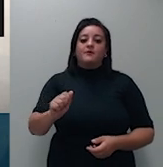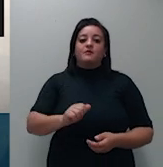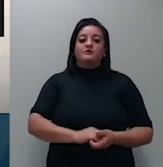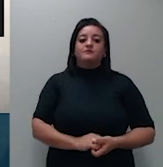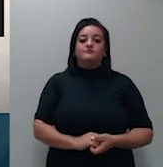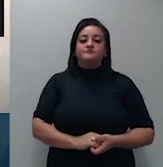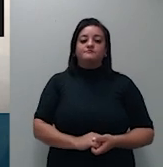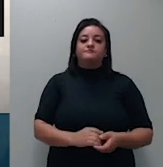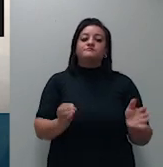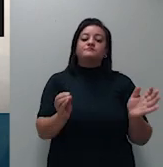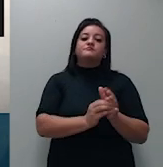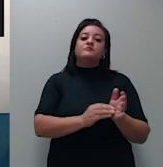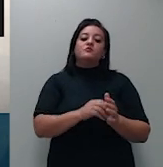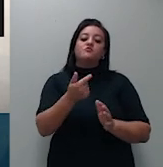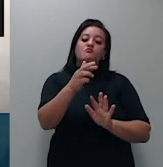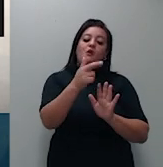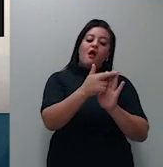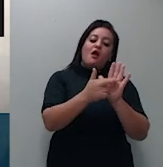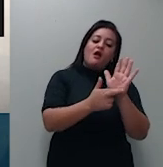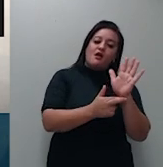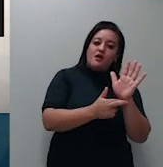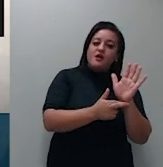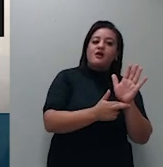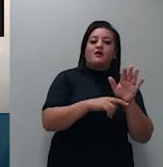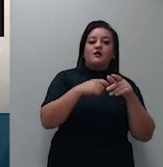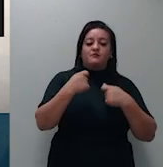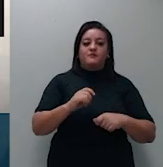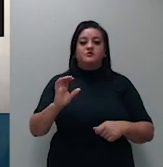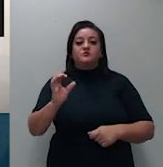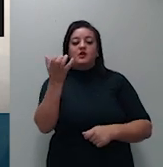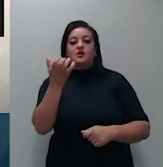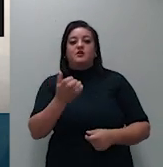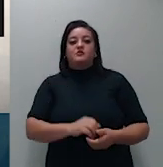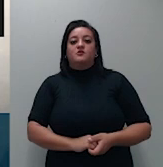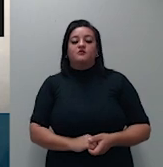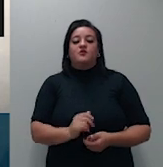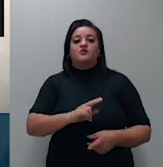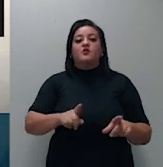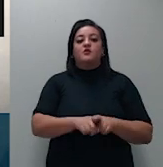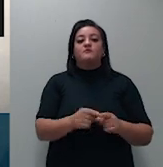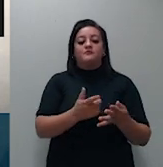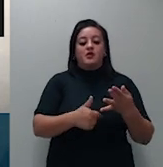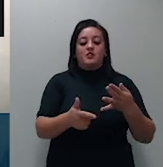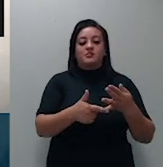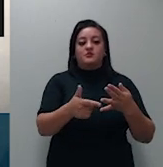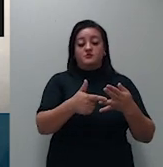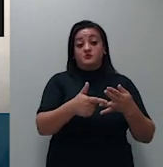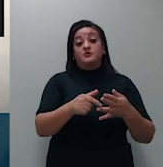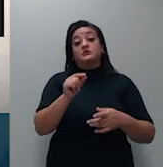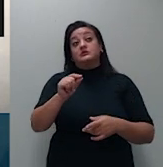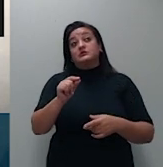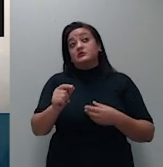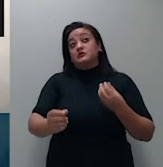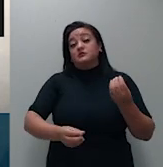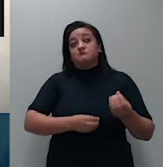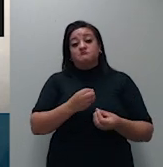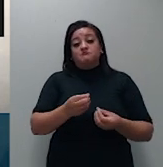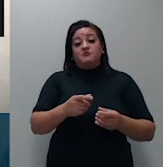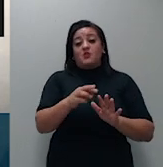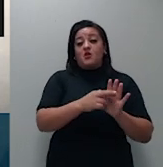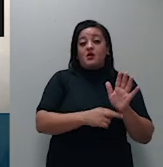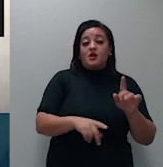falta de um critério que possa resolver antinomias de segundo grau e segundo grau o critério dos